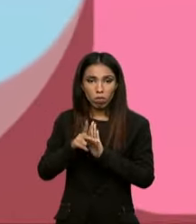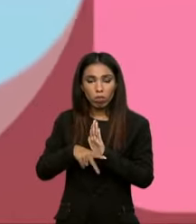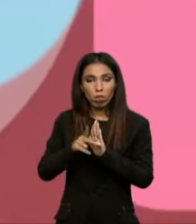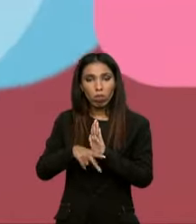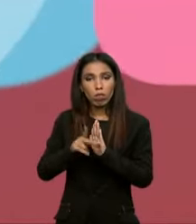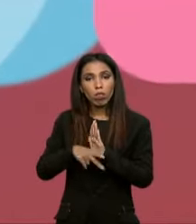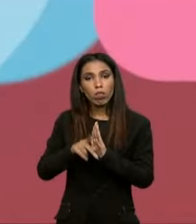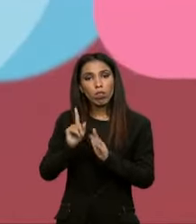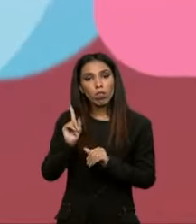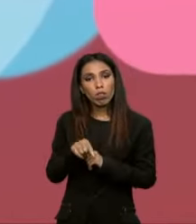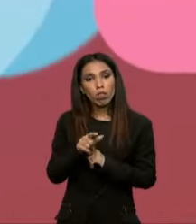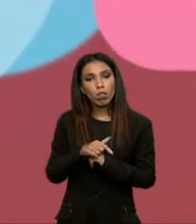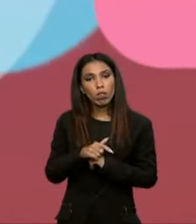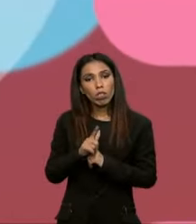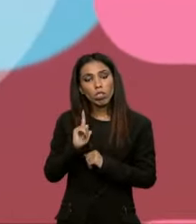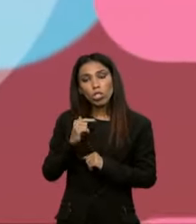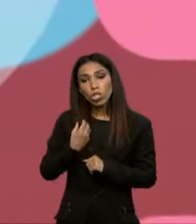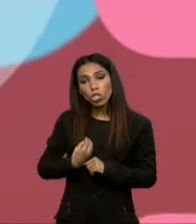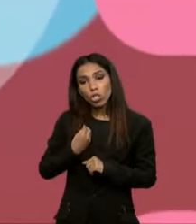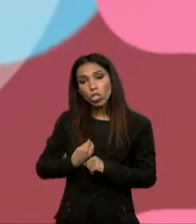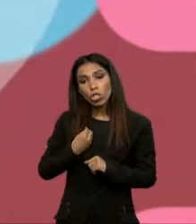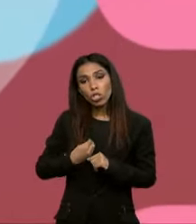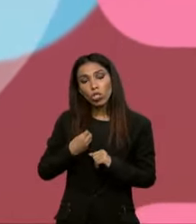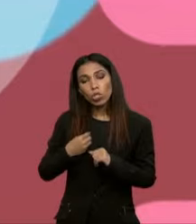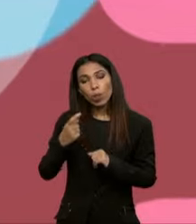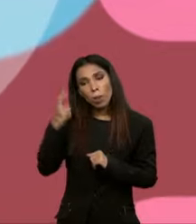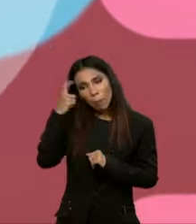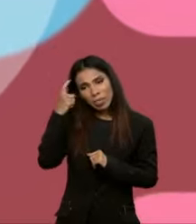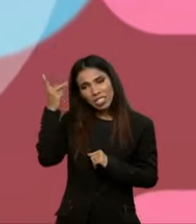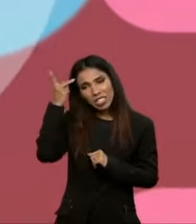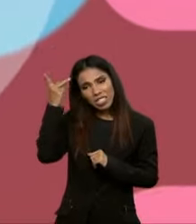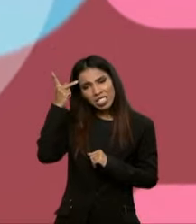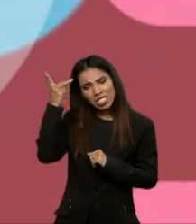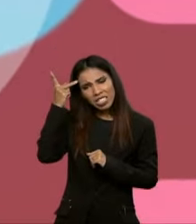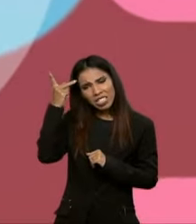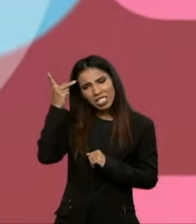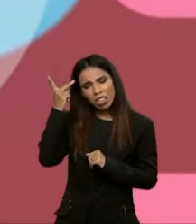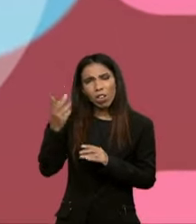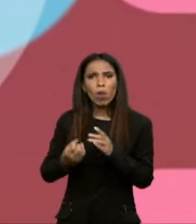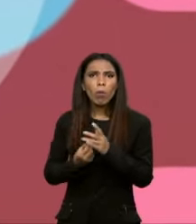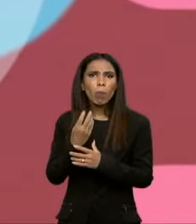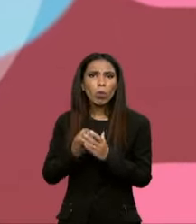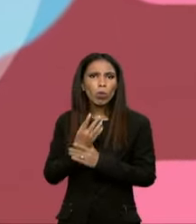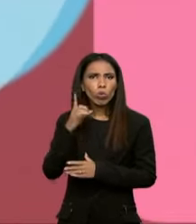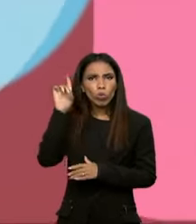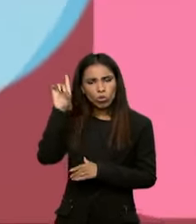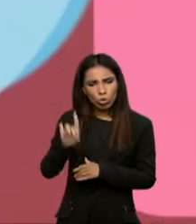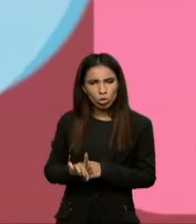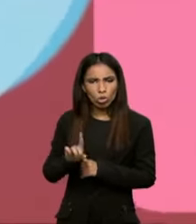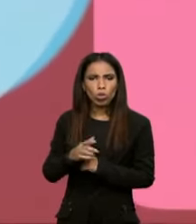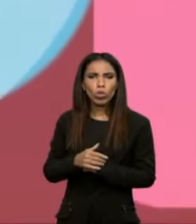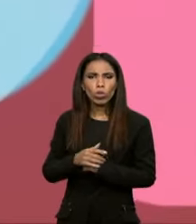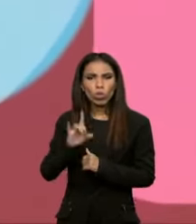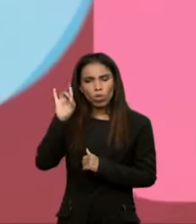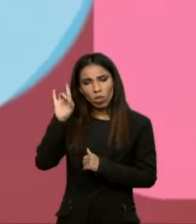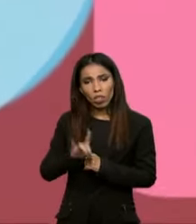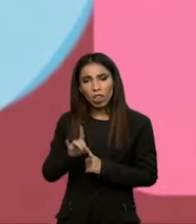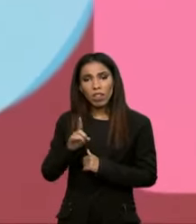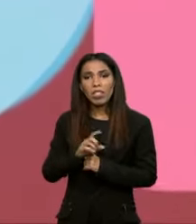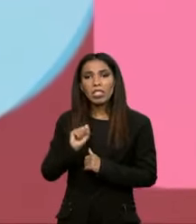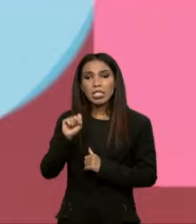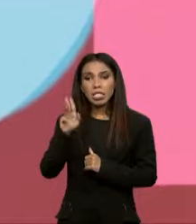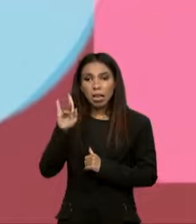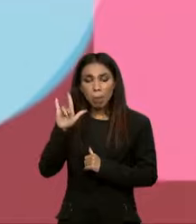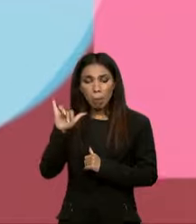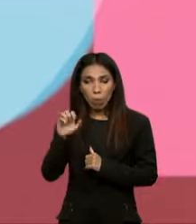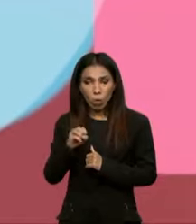colocar todo esse investimento numa temporada em São Paulo. E aí o produtor, o nosso diretor de produção, Sérgio Saboia, me disse, Babayoff, já